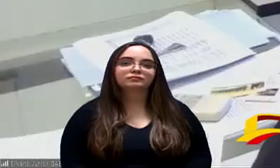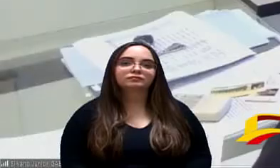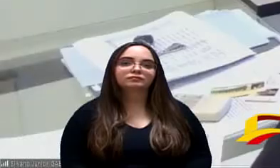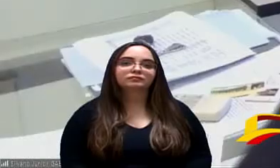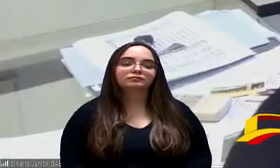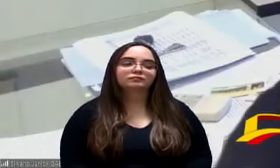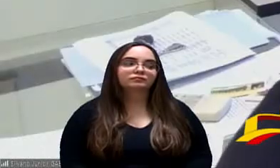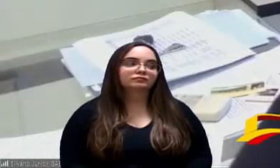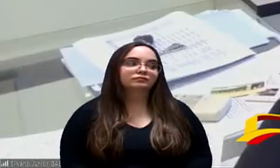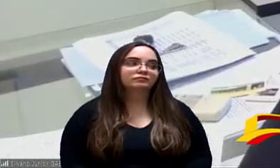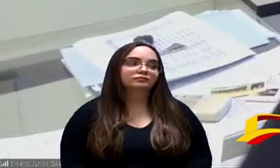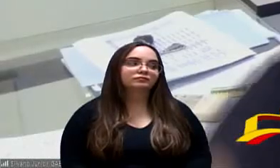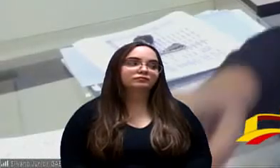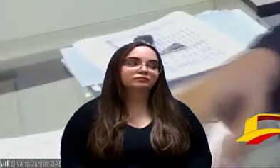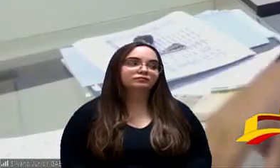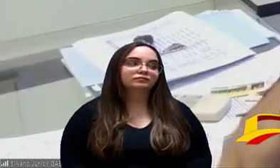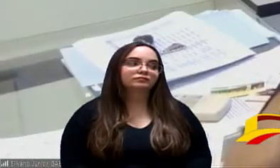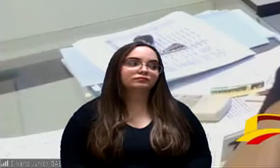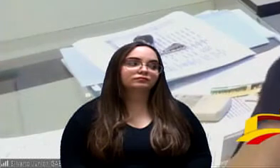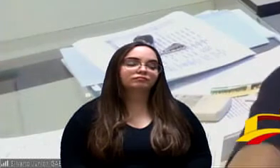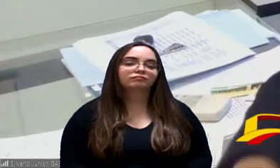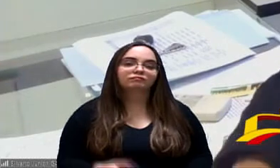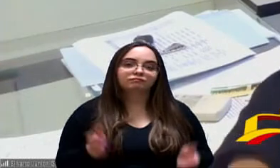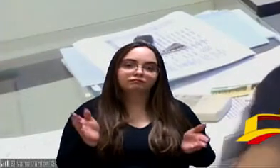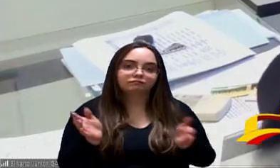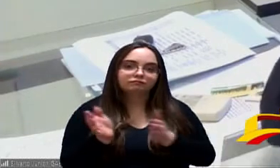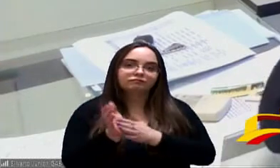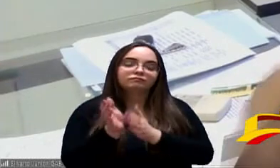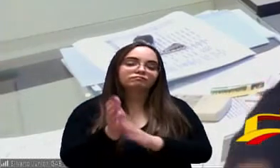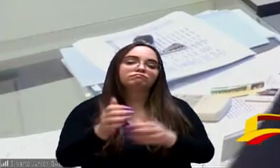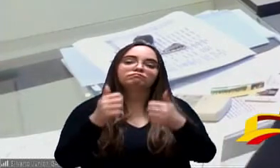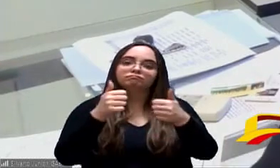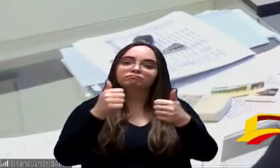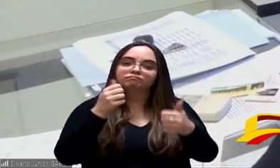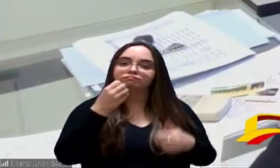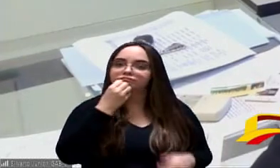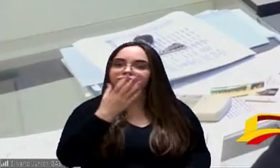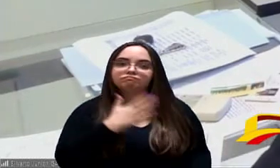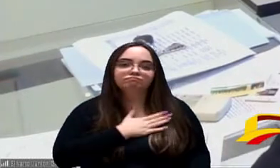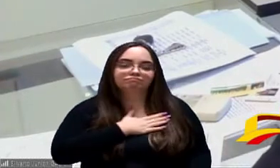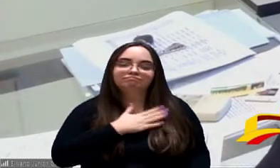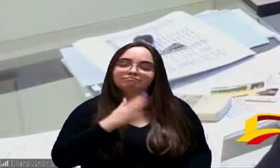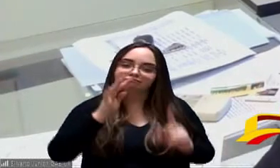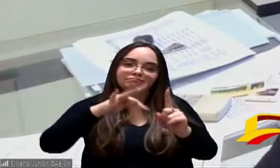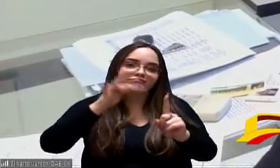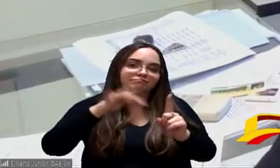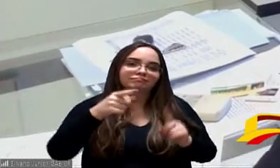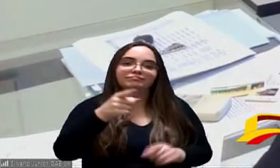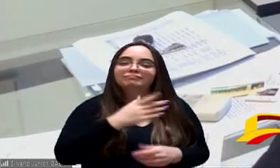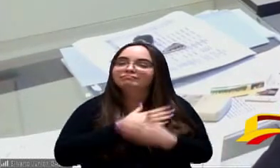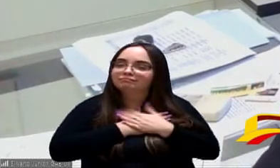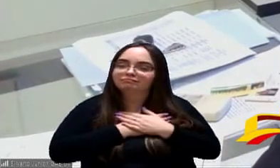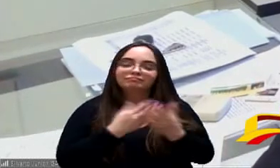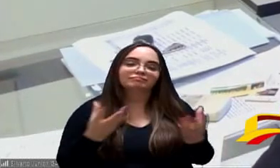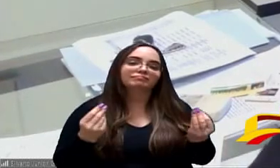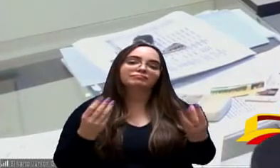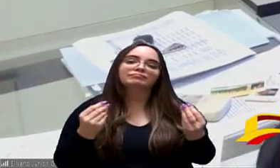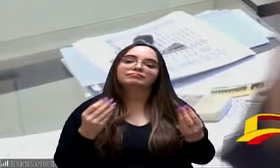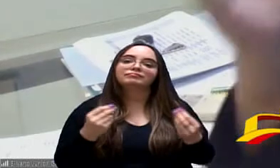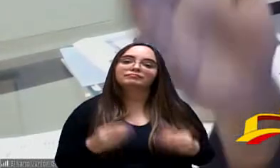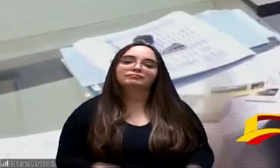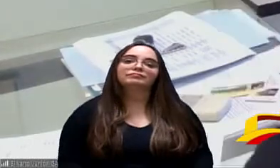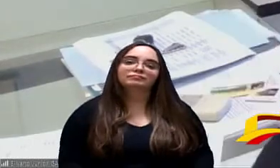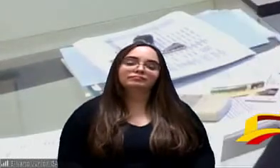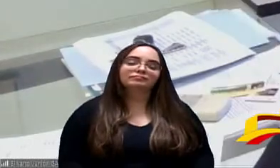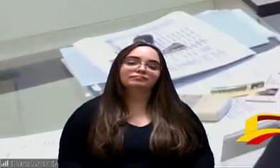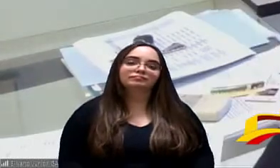Treviso, Treviso, parabéns, Treviso. Sabe que eu sou fã, torço para você ser um grande vereador, um dos